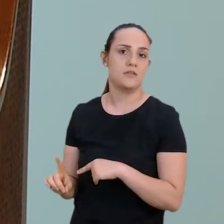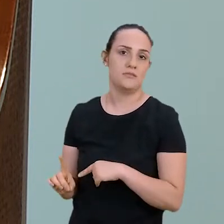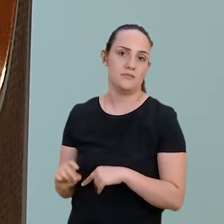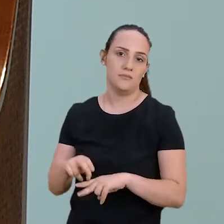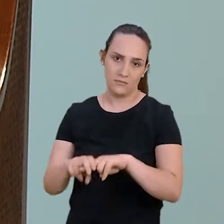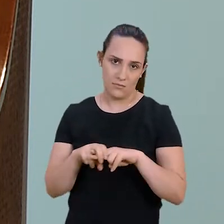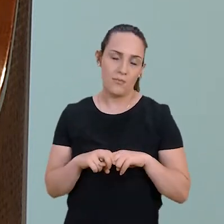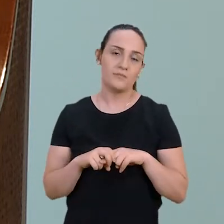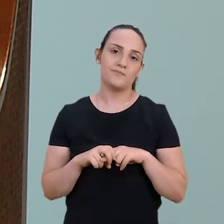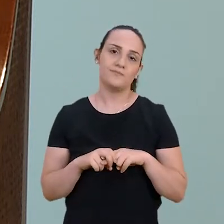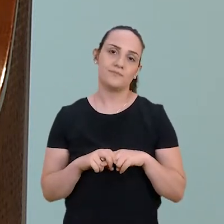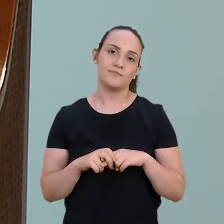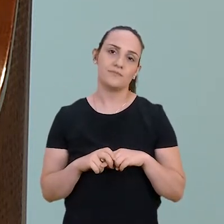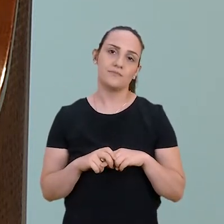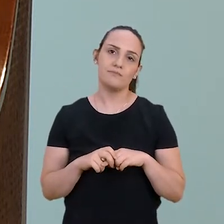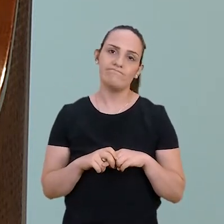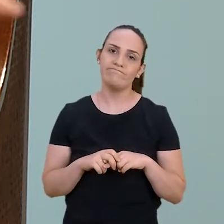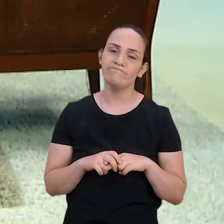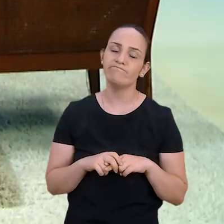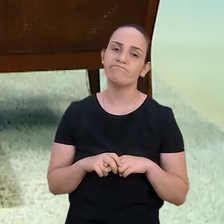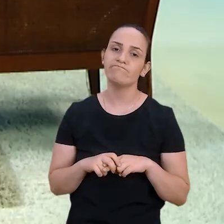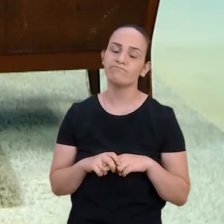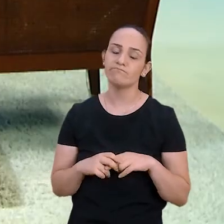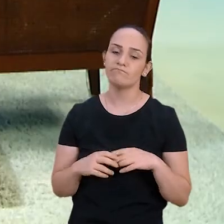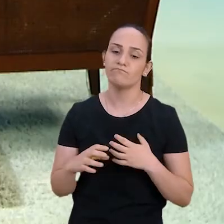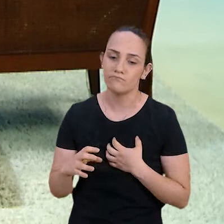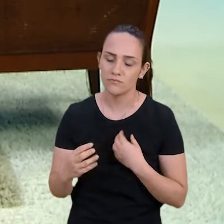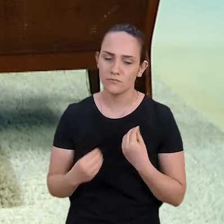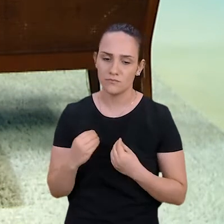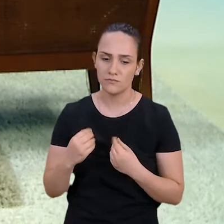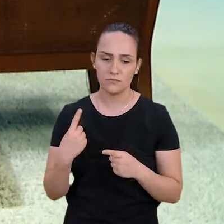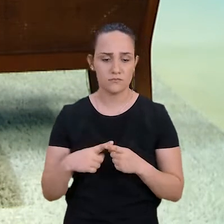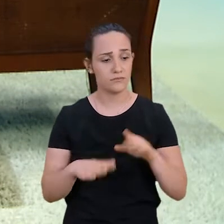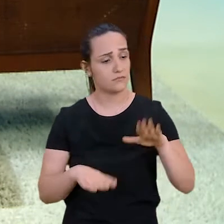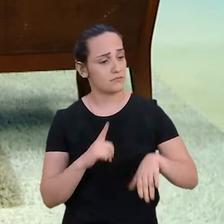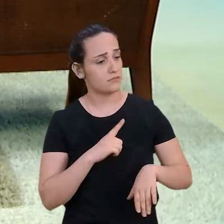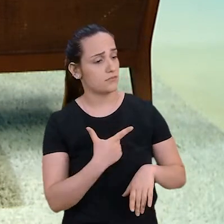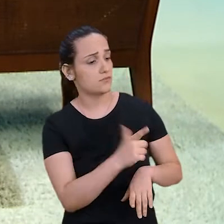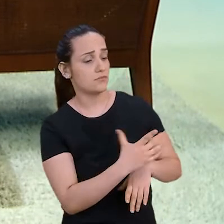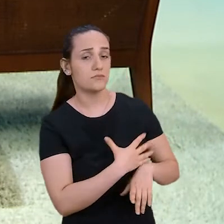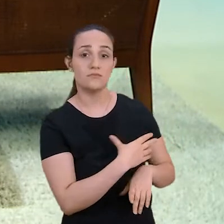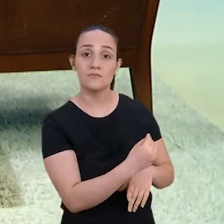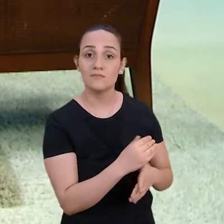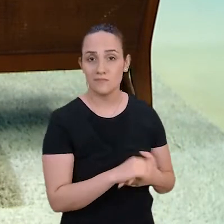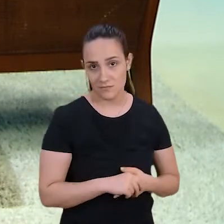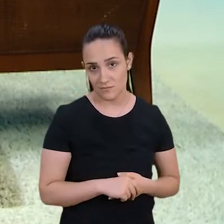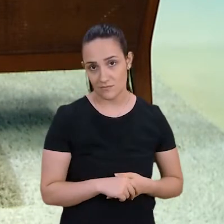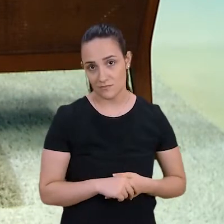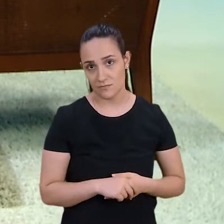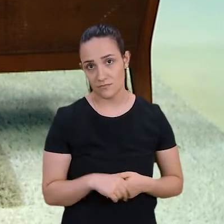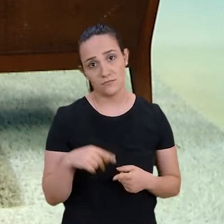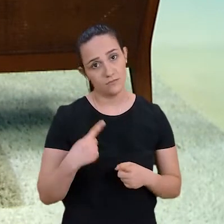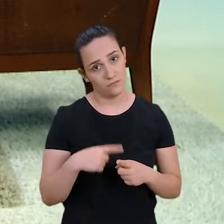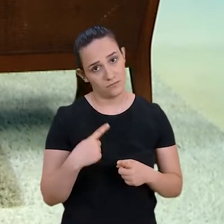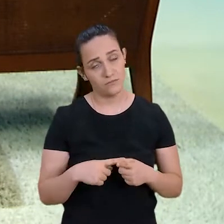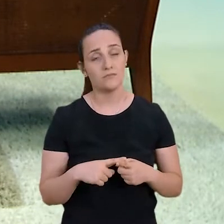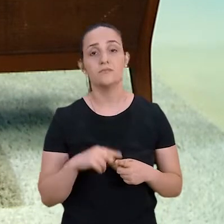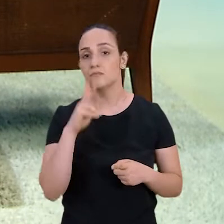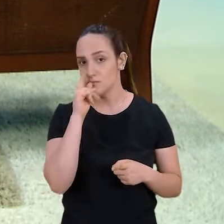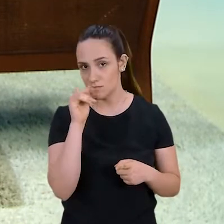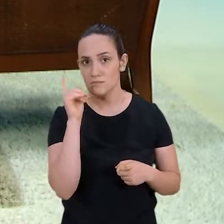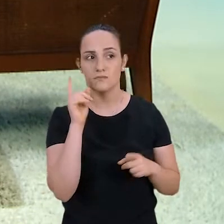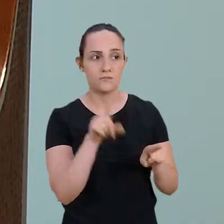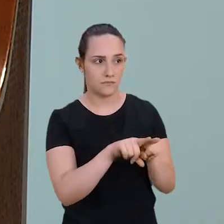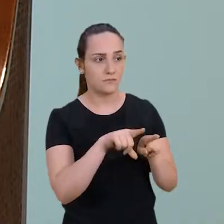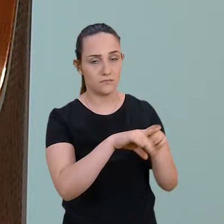mães. Primeiro porque ela tem outros filhos para cuidar, né? Existe esse 78% de estatística que